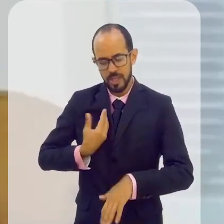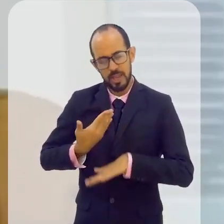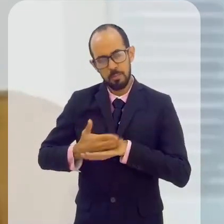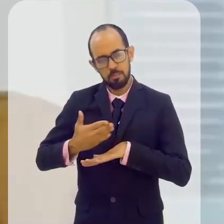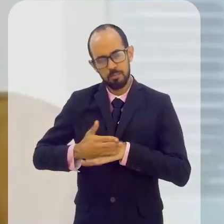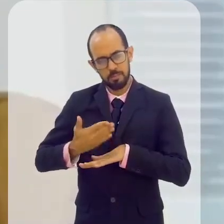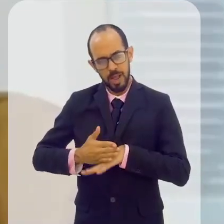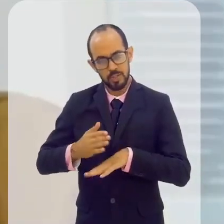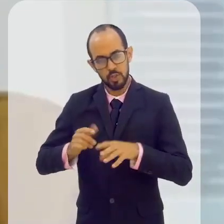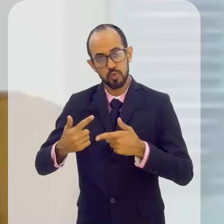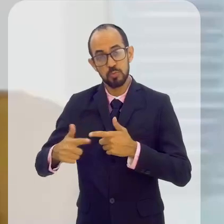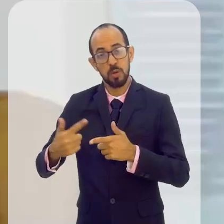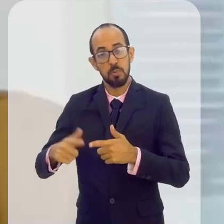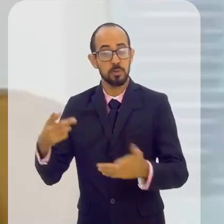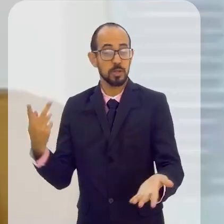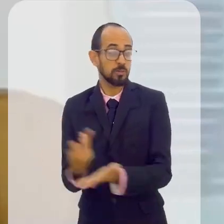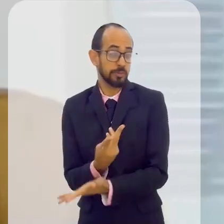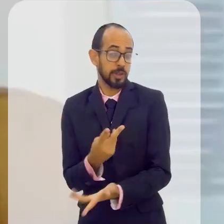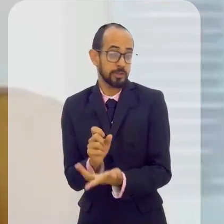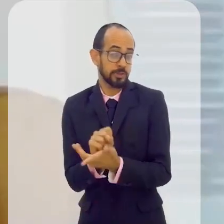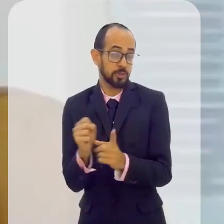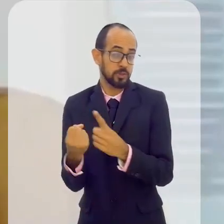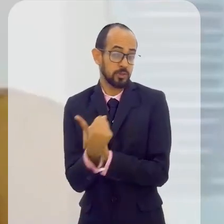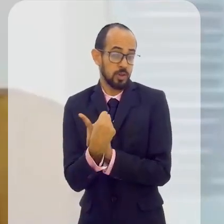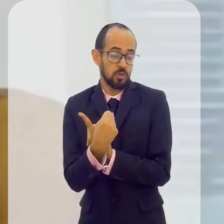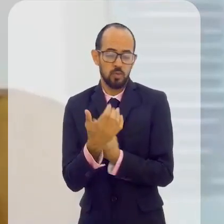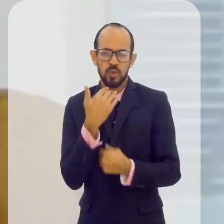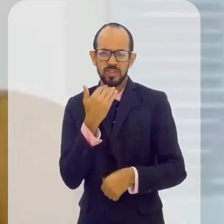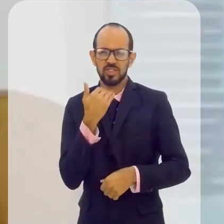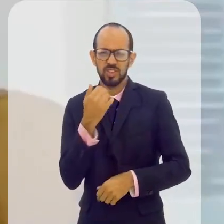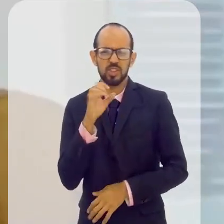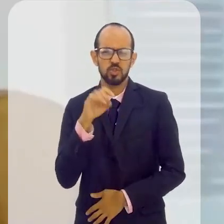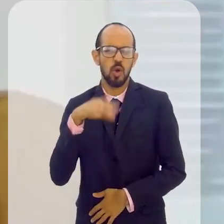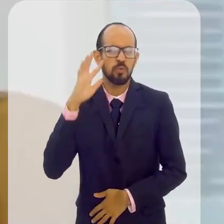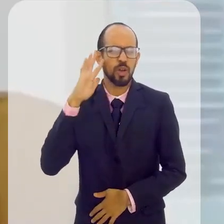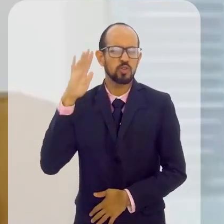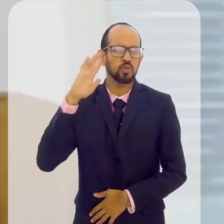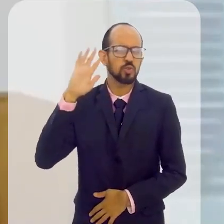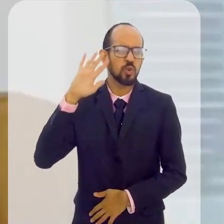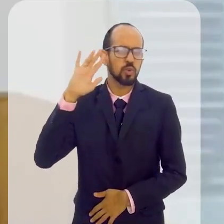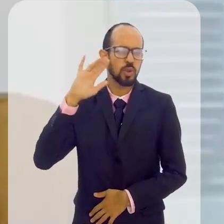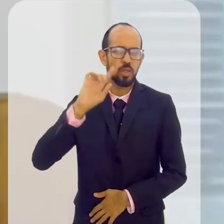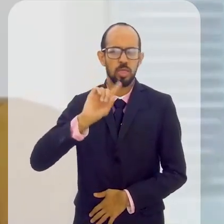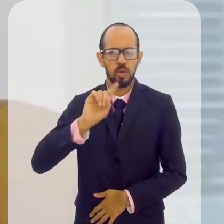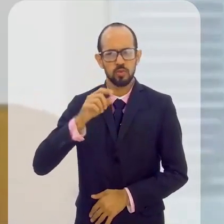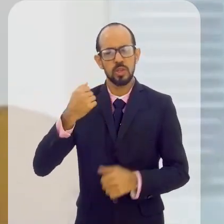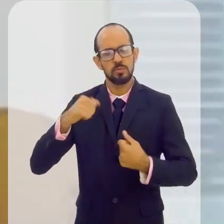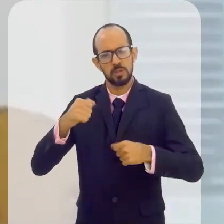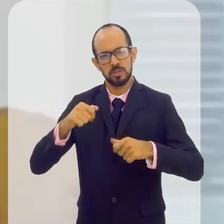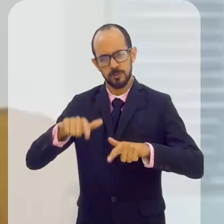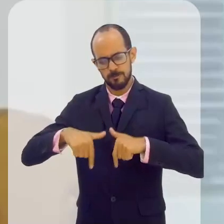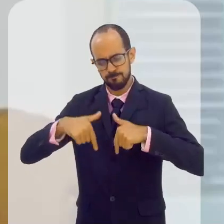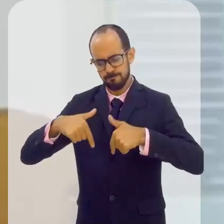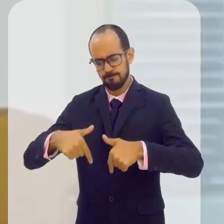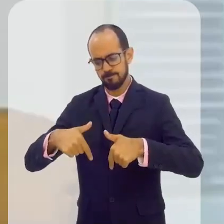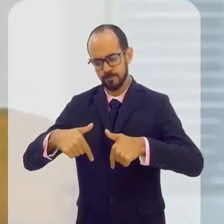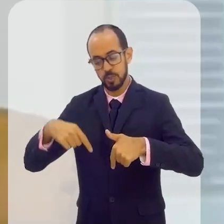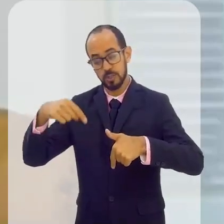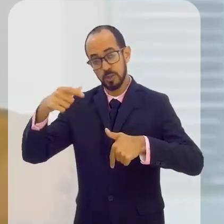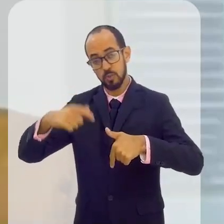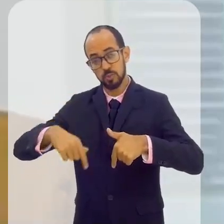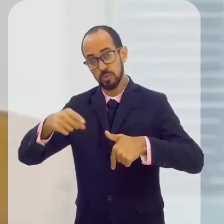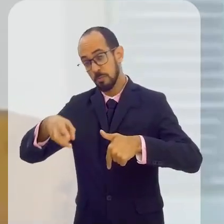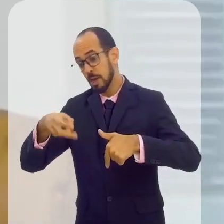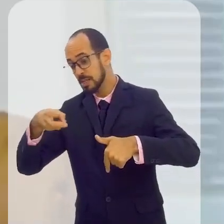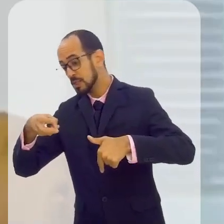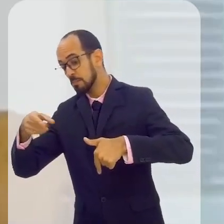Não adianta você ficar estudando, né, só na teoria e, de fato, você não ter esse protagonismo de